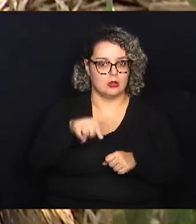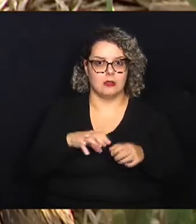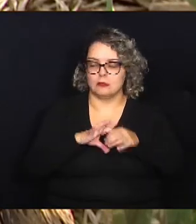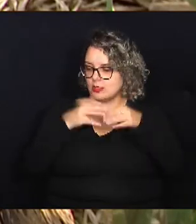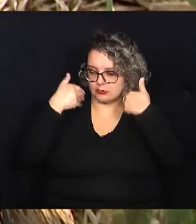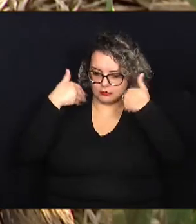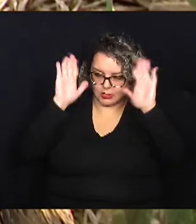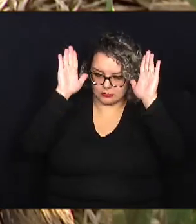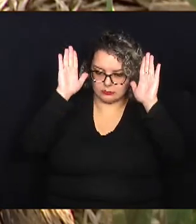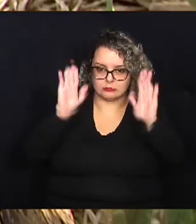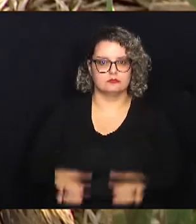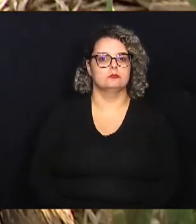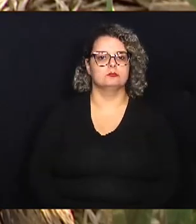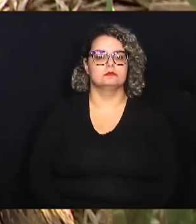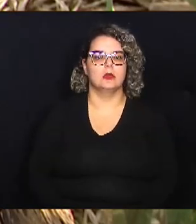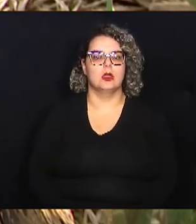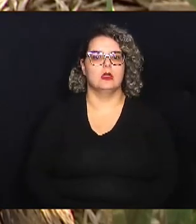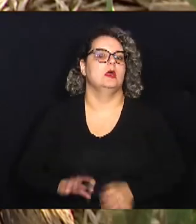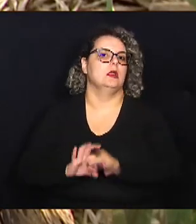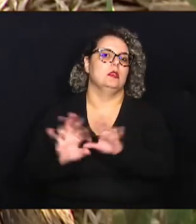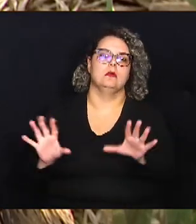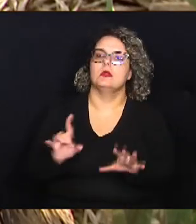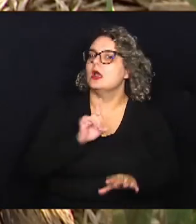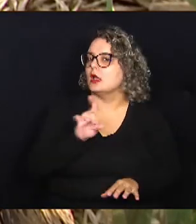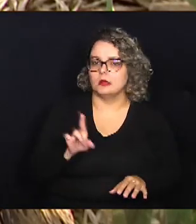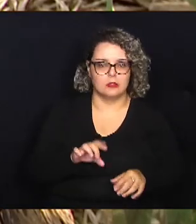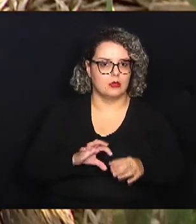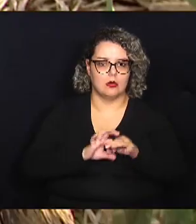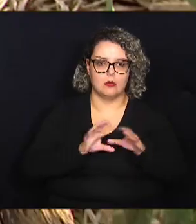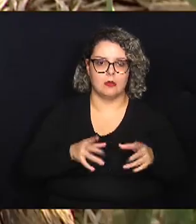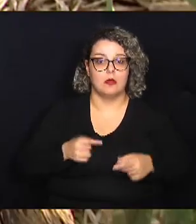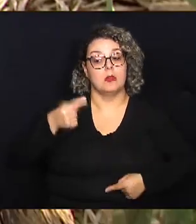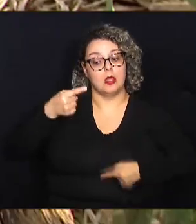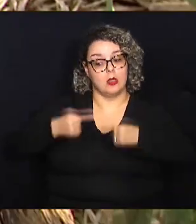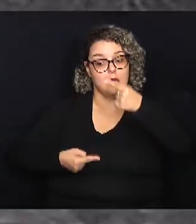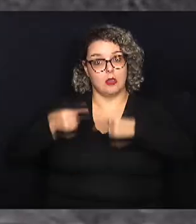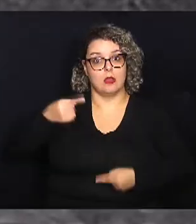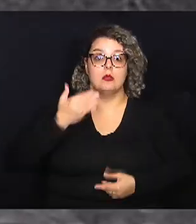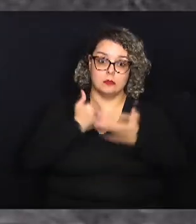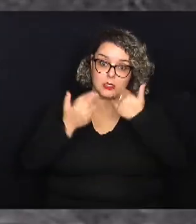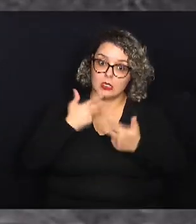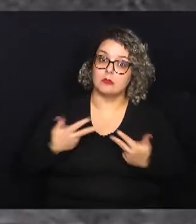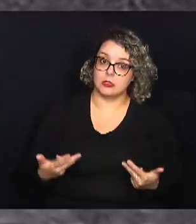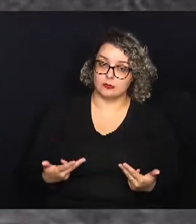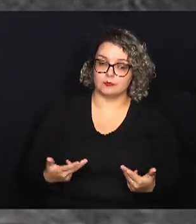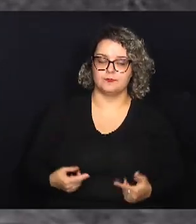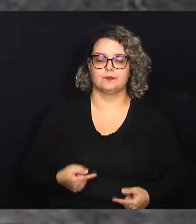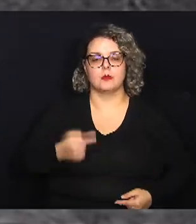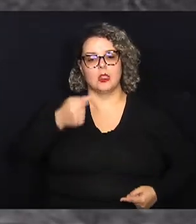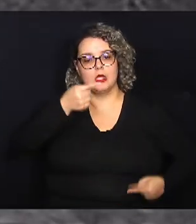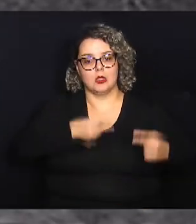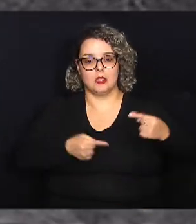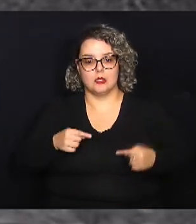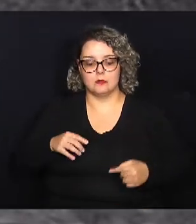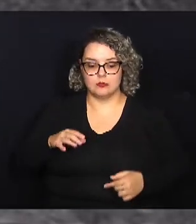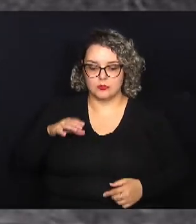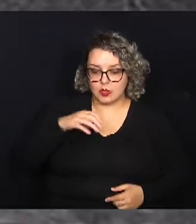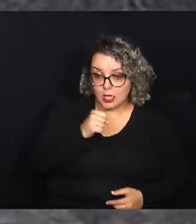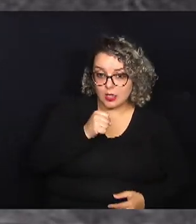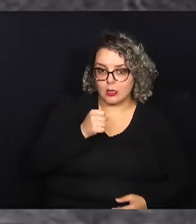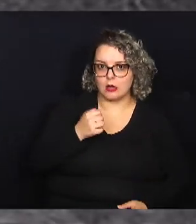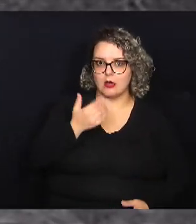o cantinho deles. Ela não permite justamente pela competição pelo alimento. Na disputa por presas durante as